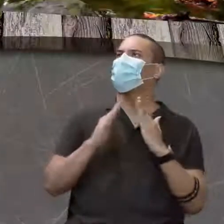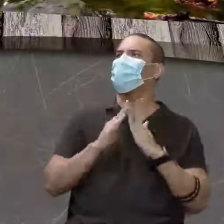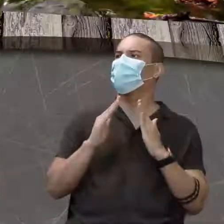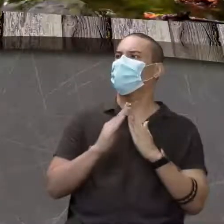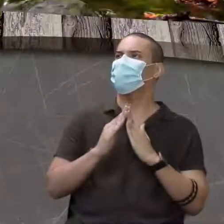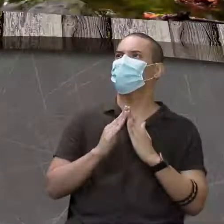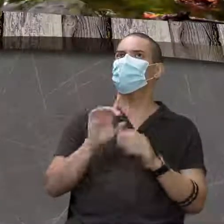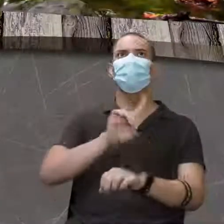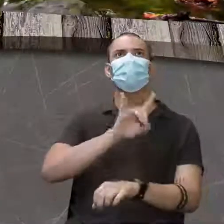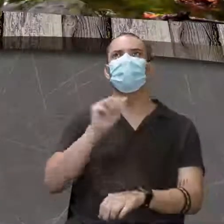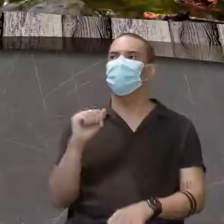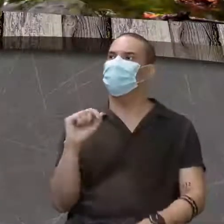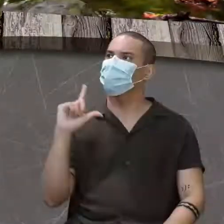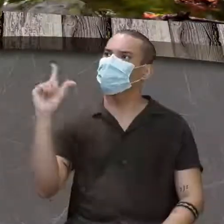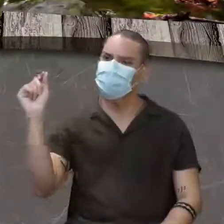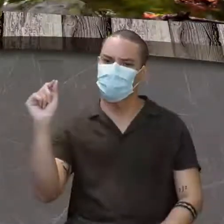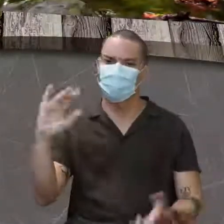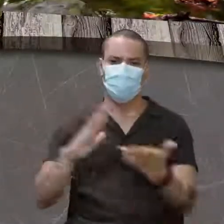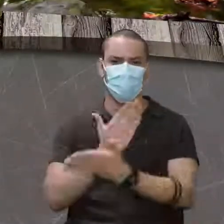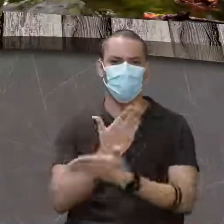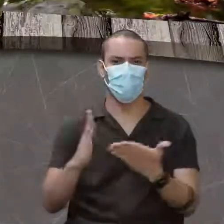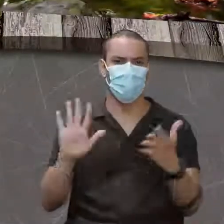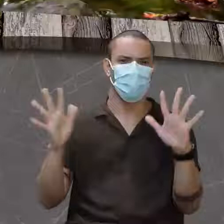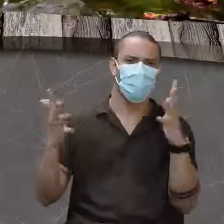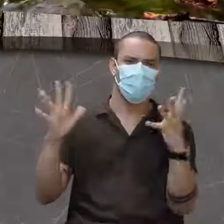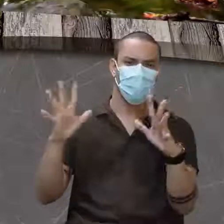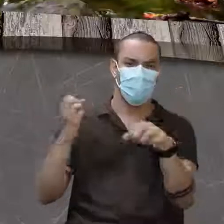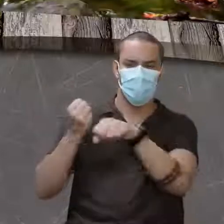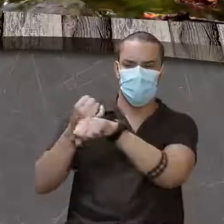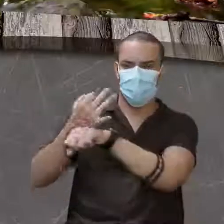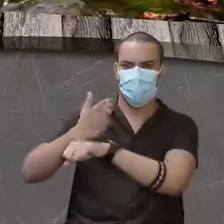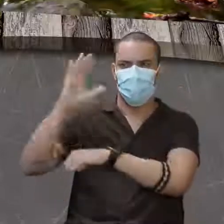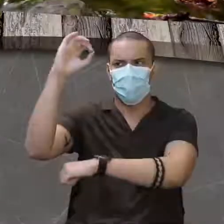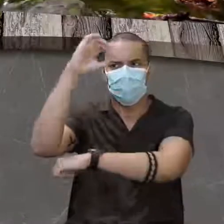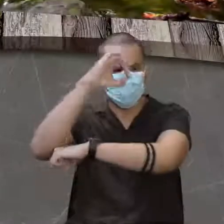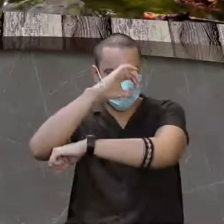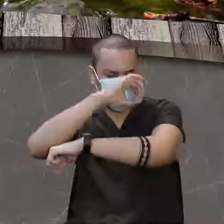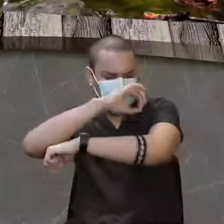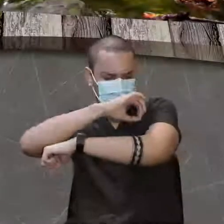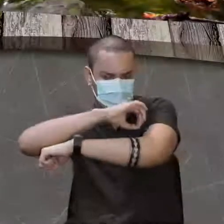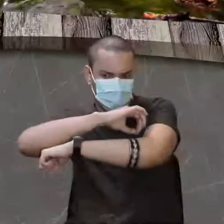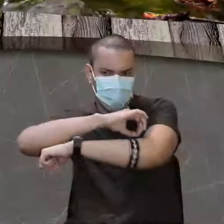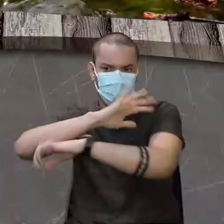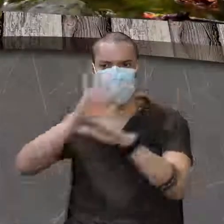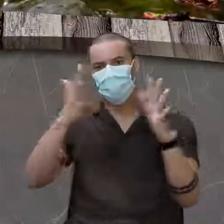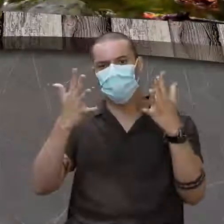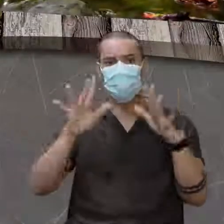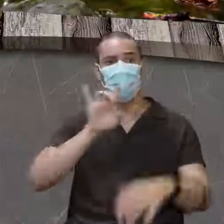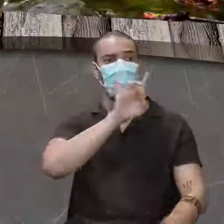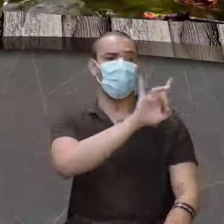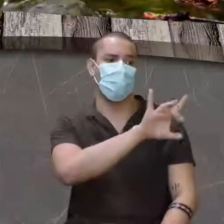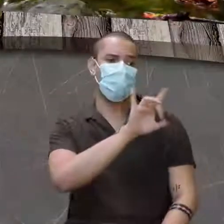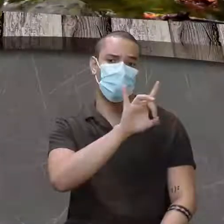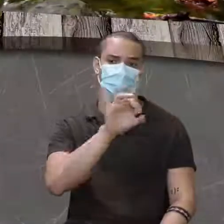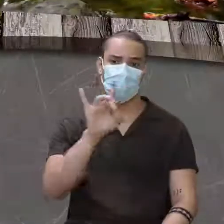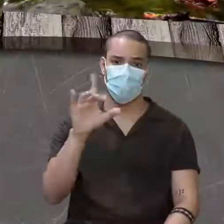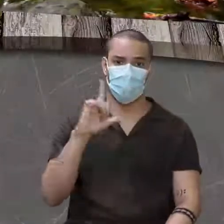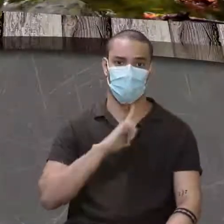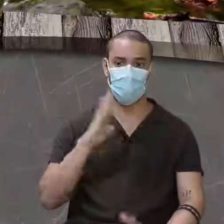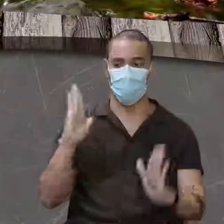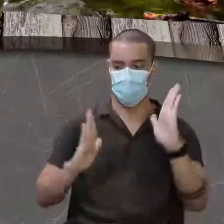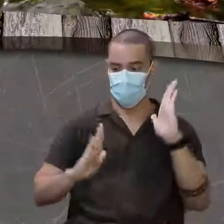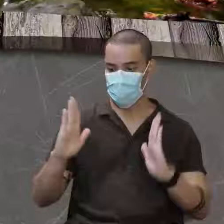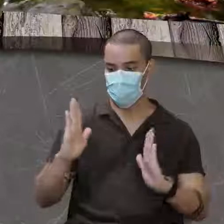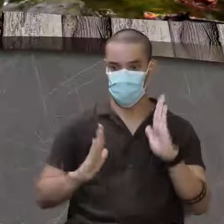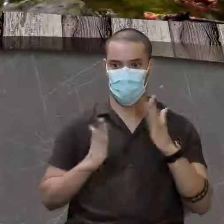descansando. Outras gostam do finalzinho do dia, gostam do período da tarde. Cada um vai ter um